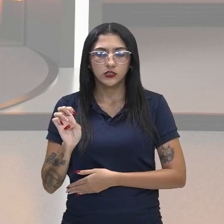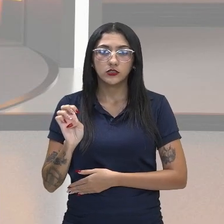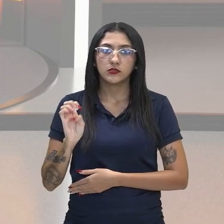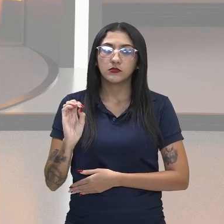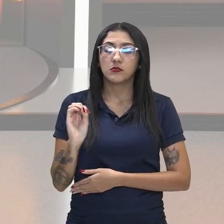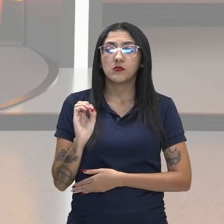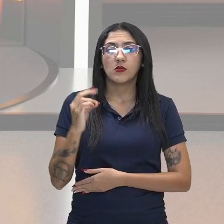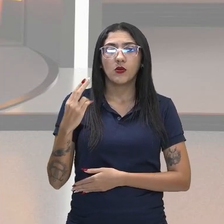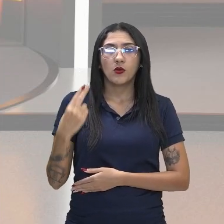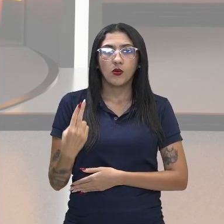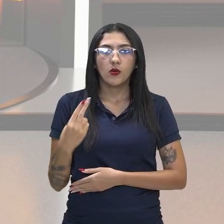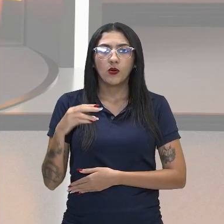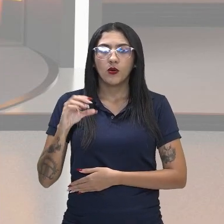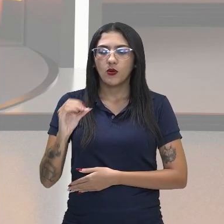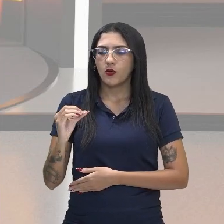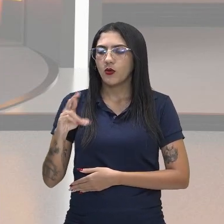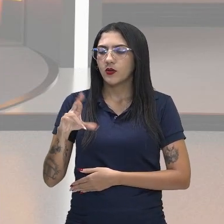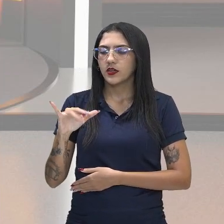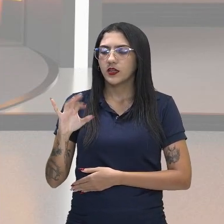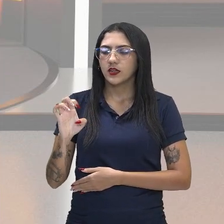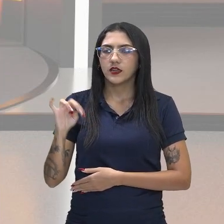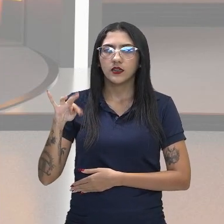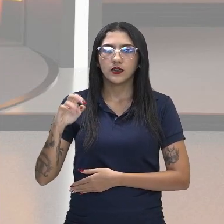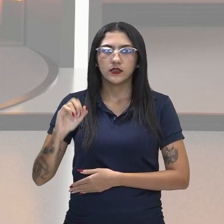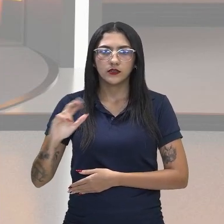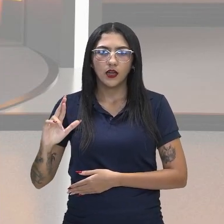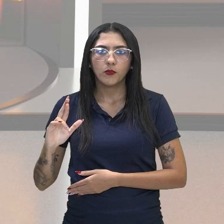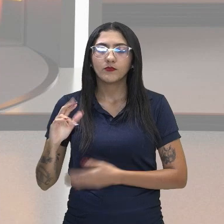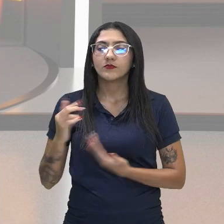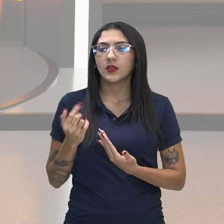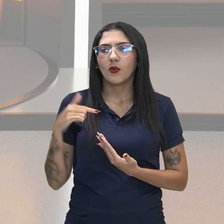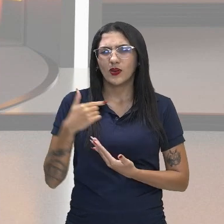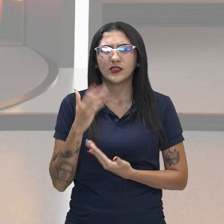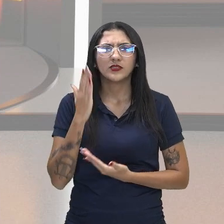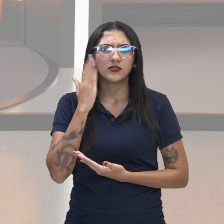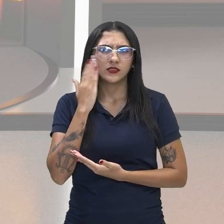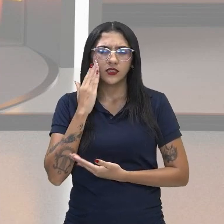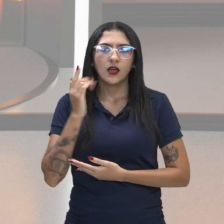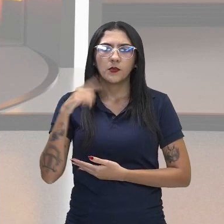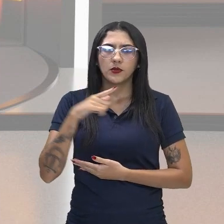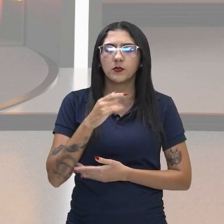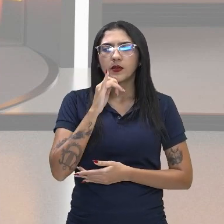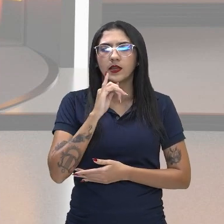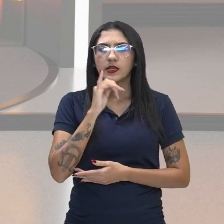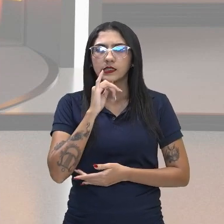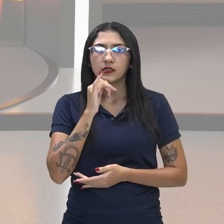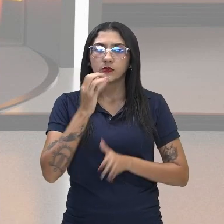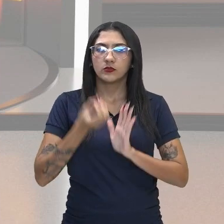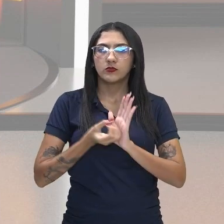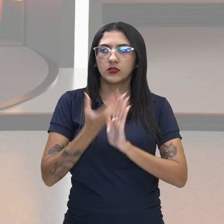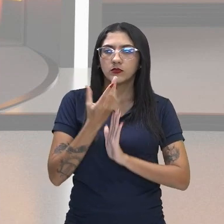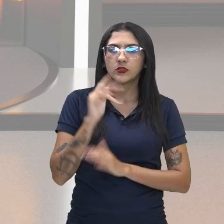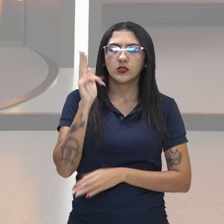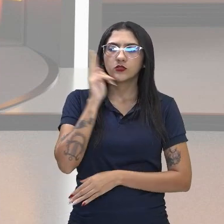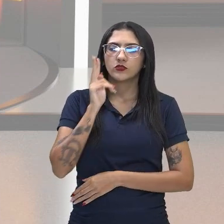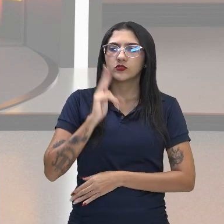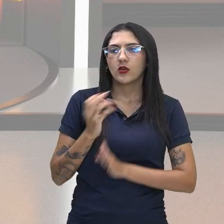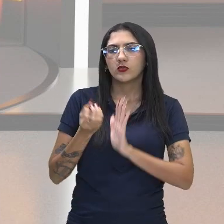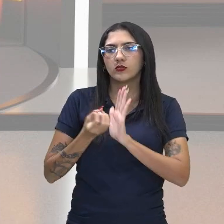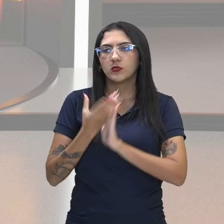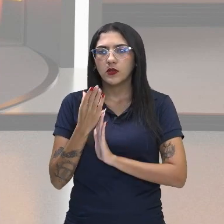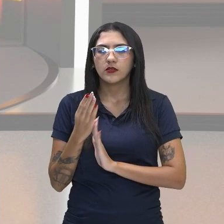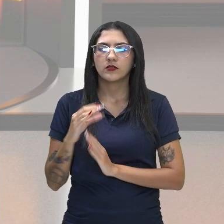outra denominação. Inclusive, isso a gente fala bastante quando a gente está falando sobre esse processo de formação histórica no Ocidente,